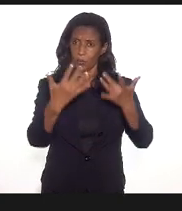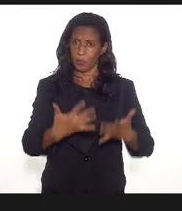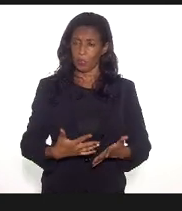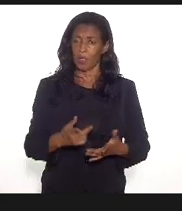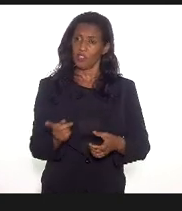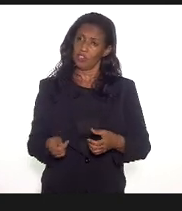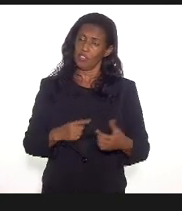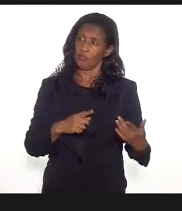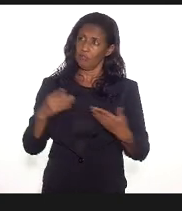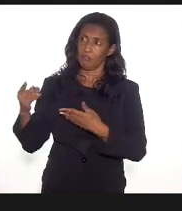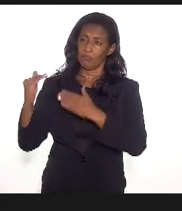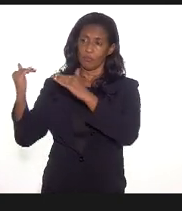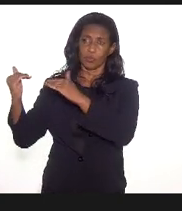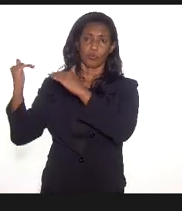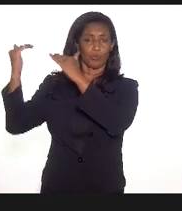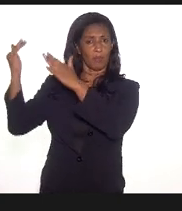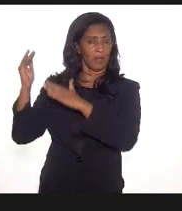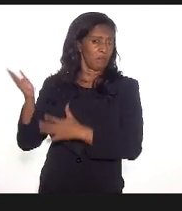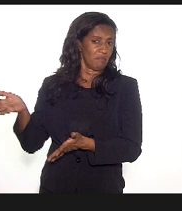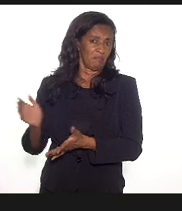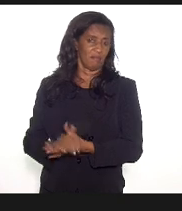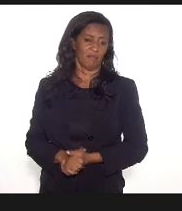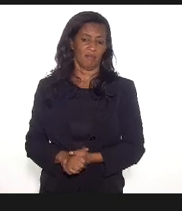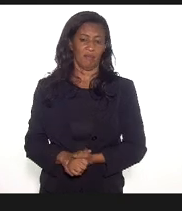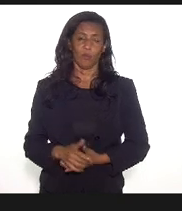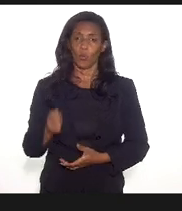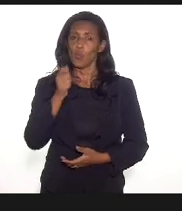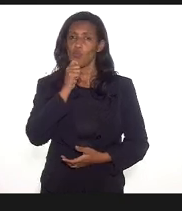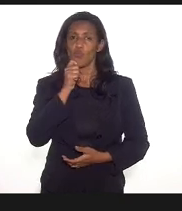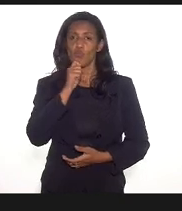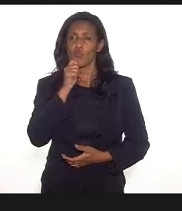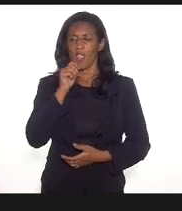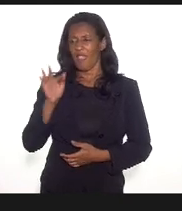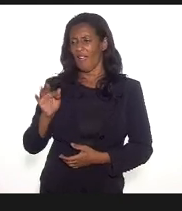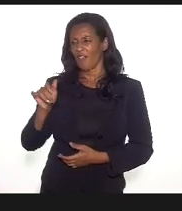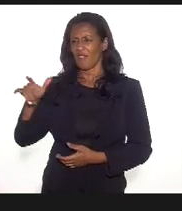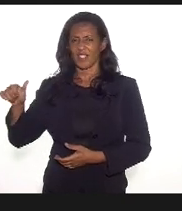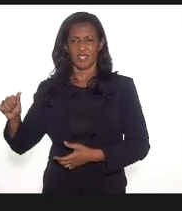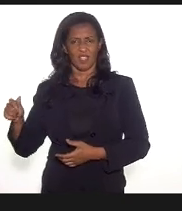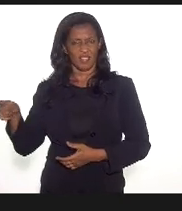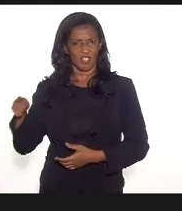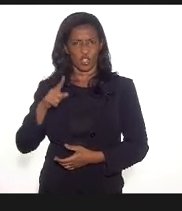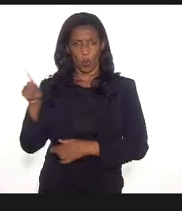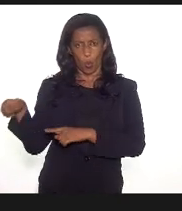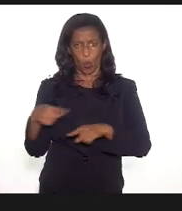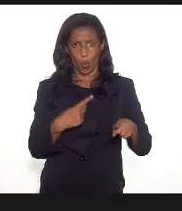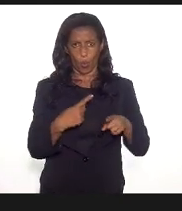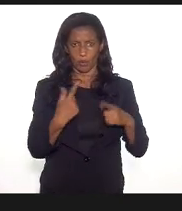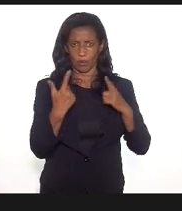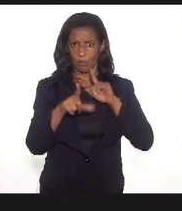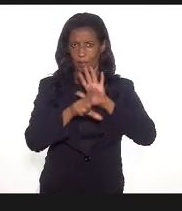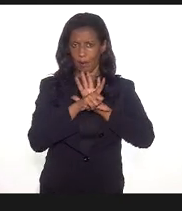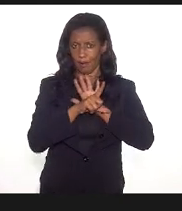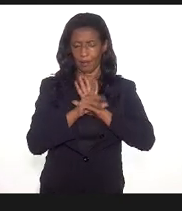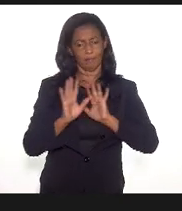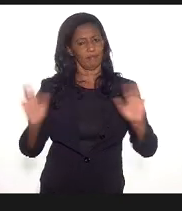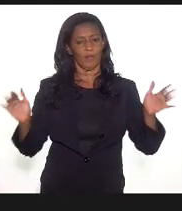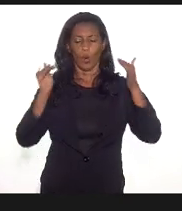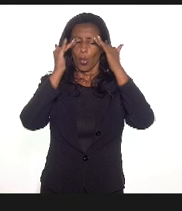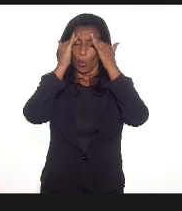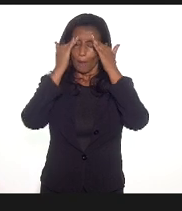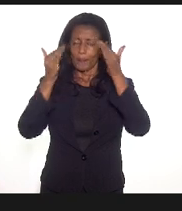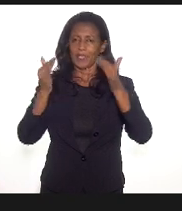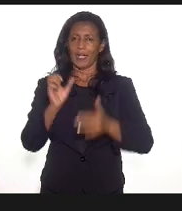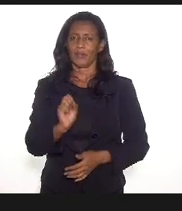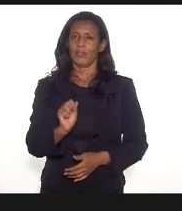recorre ao Supremo, porque, de fato, a Fazenda não tem essa autonomia de ir contra uma lei complementar. Obrigado, meu querido